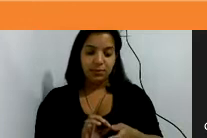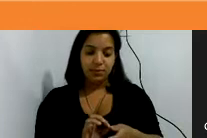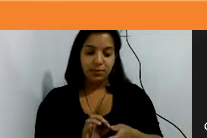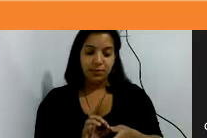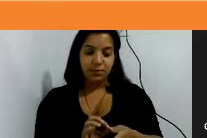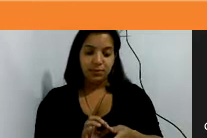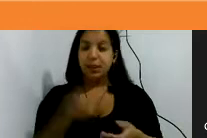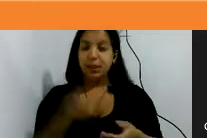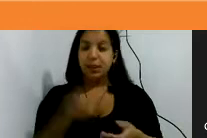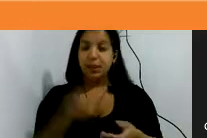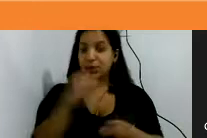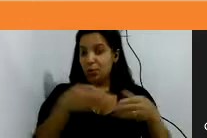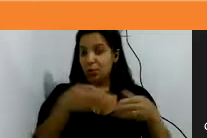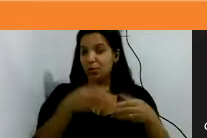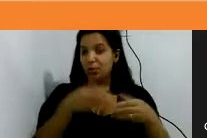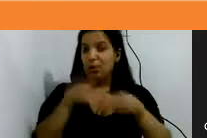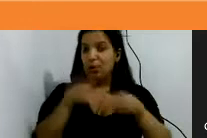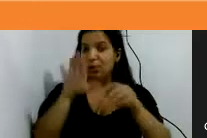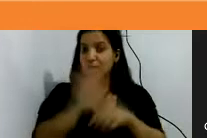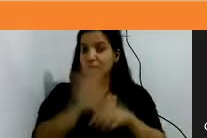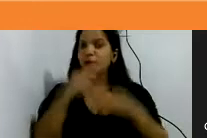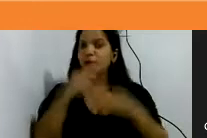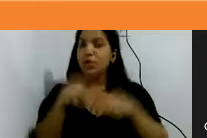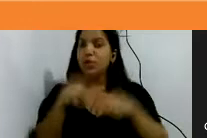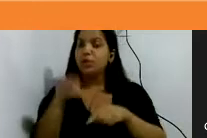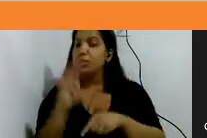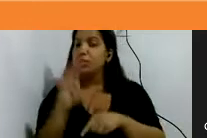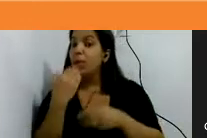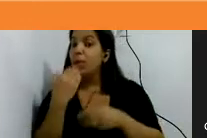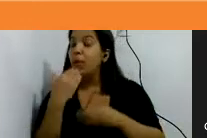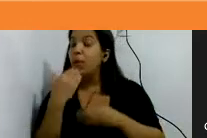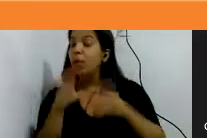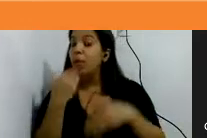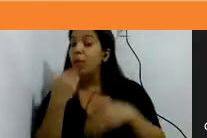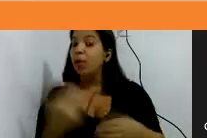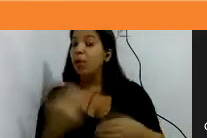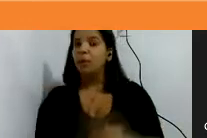Então, se ele aglutinou no anti-A e no anti-B, qual que é o grupo dele?